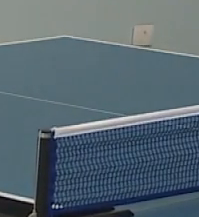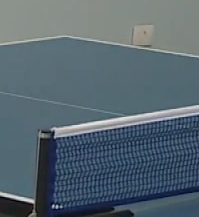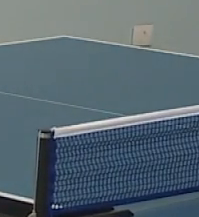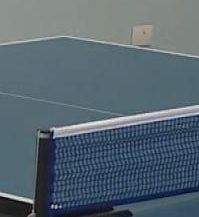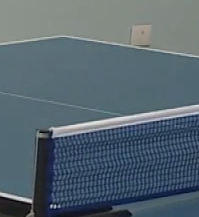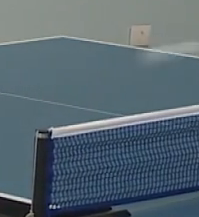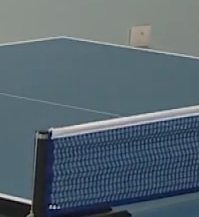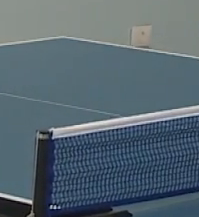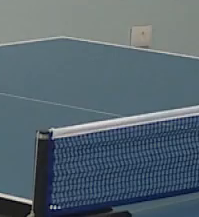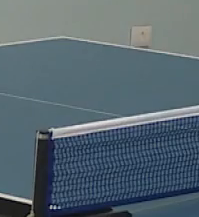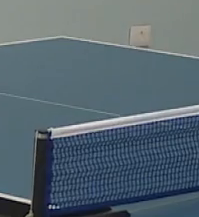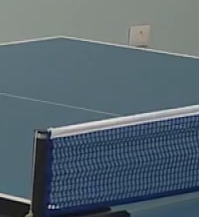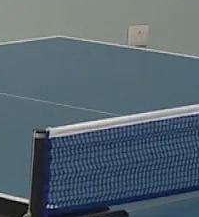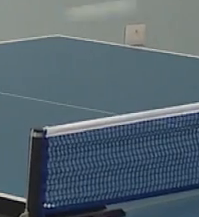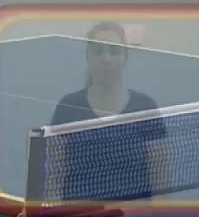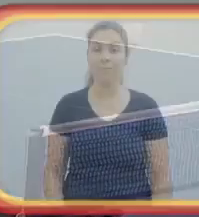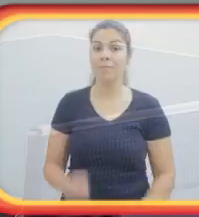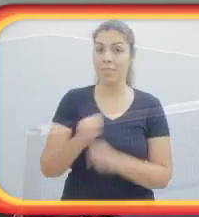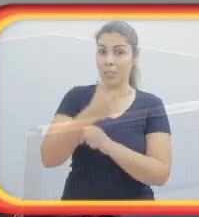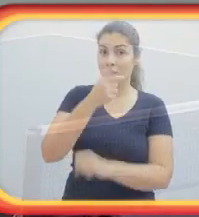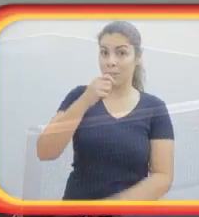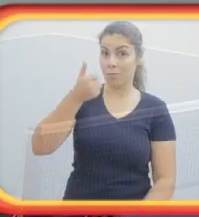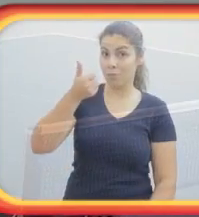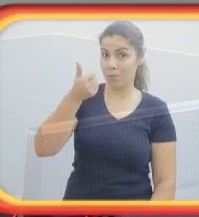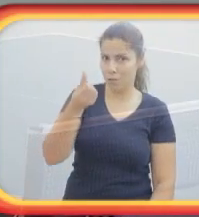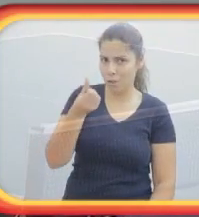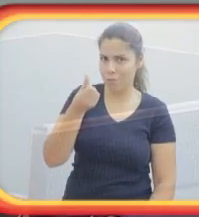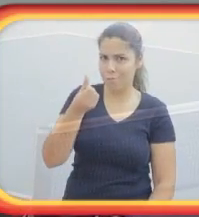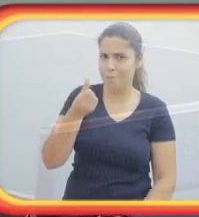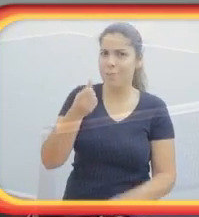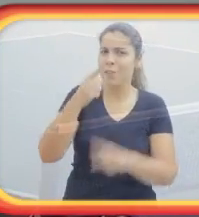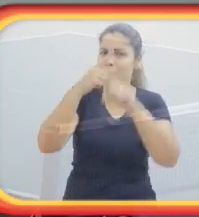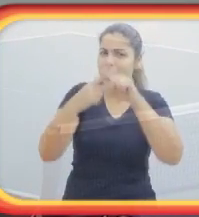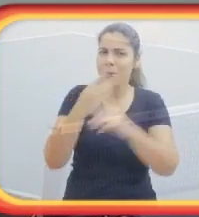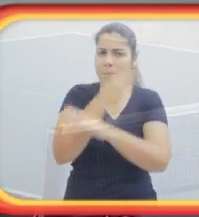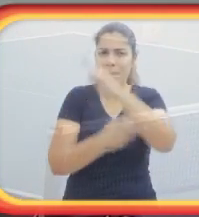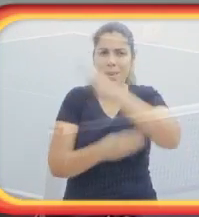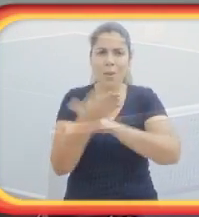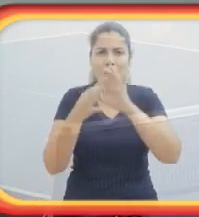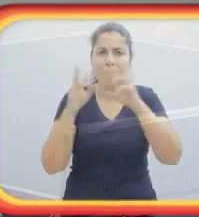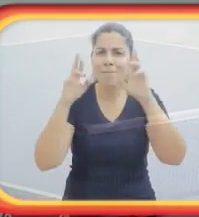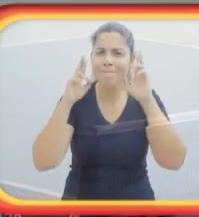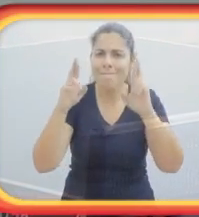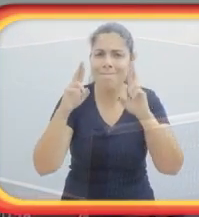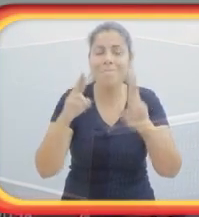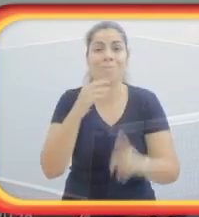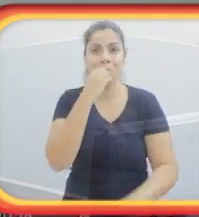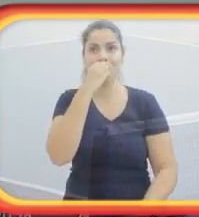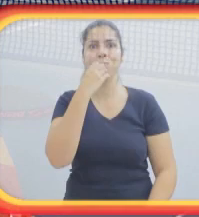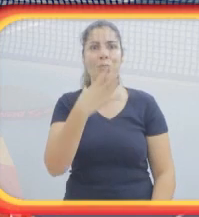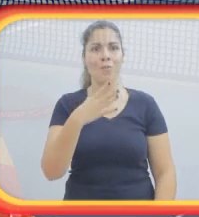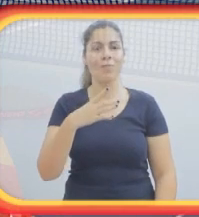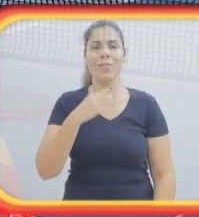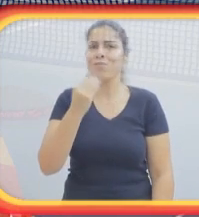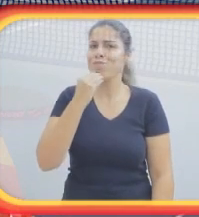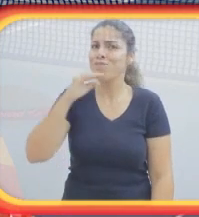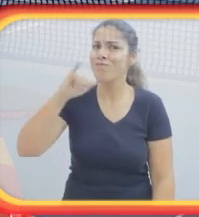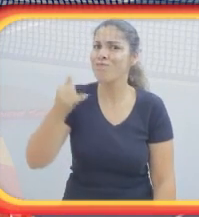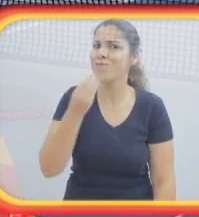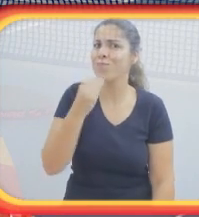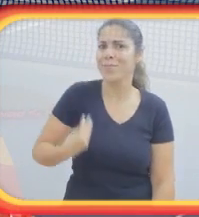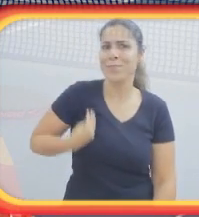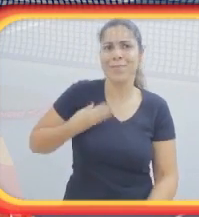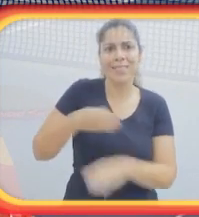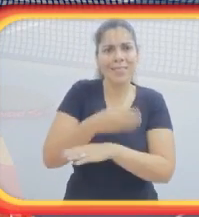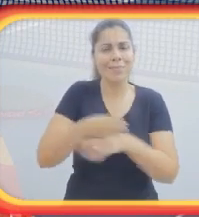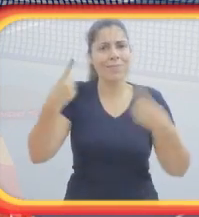mesa. A expectativa para os Jogos Paralímpicos 2016 são boas. Ter a oportunidade de participar,